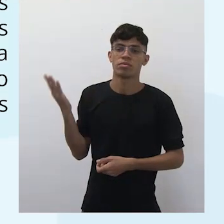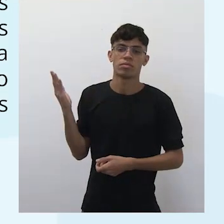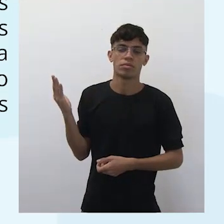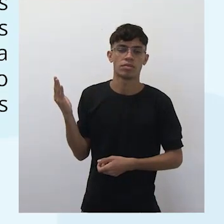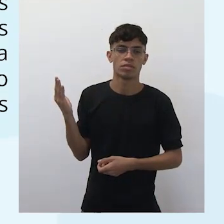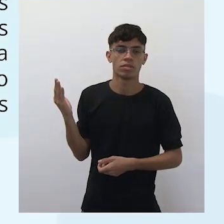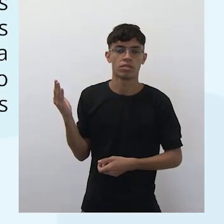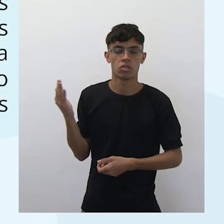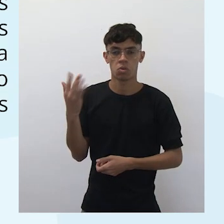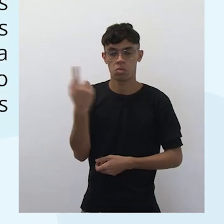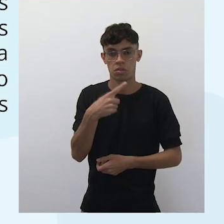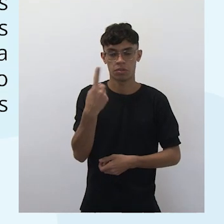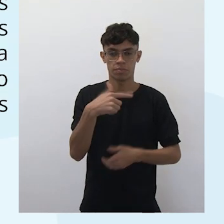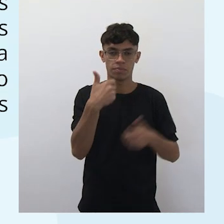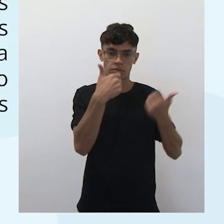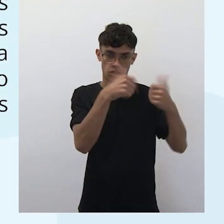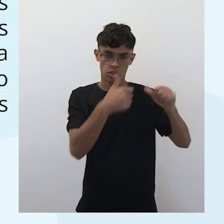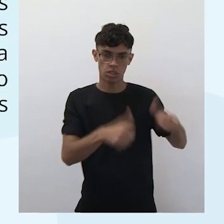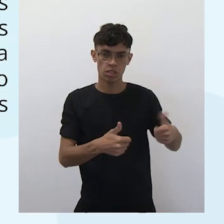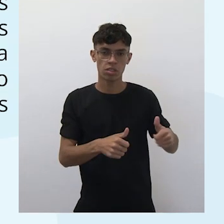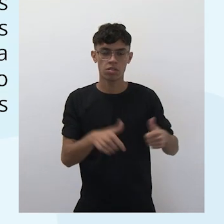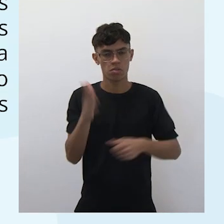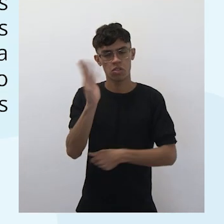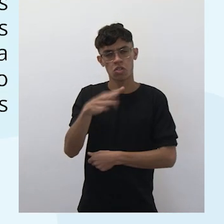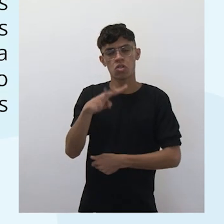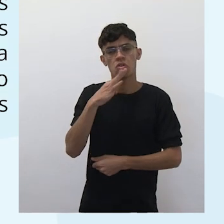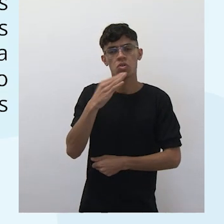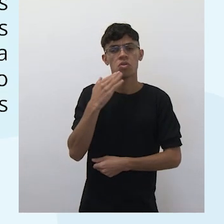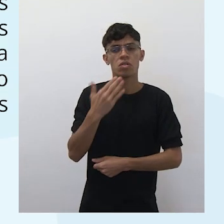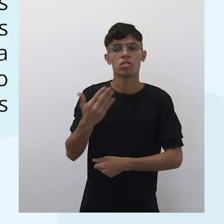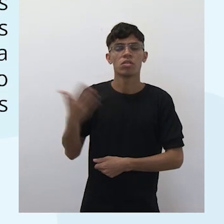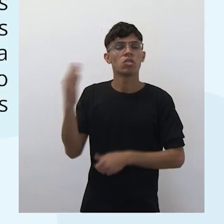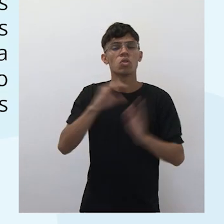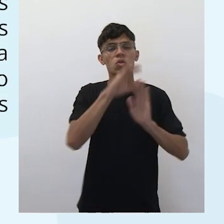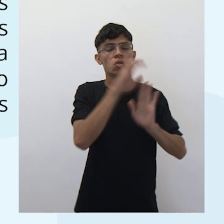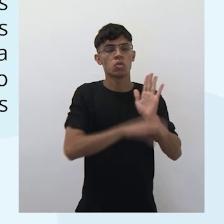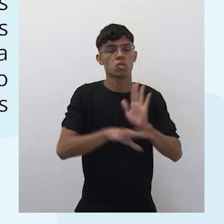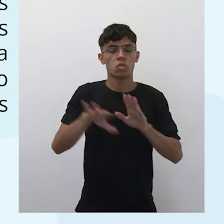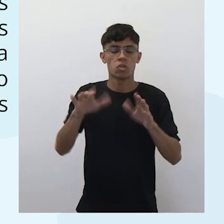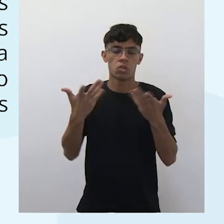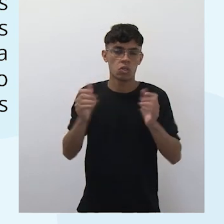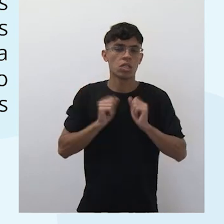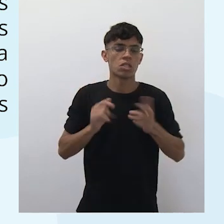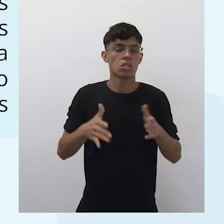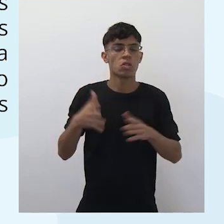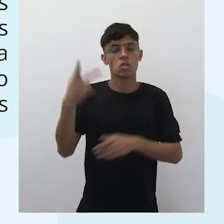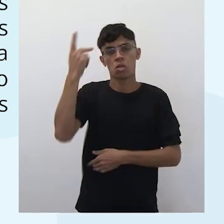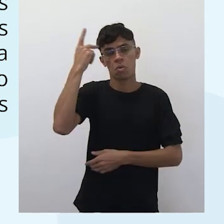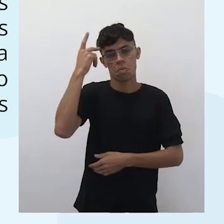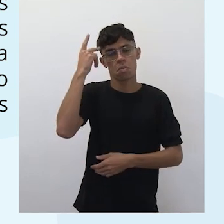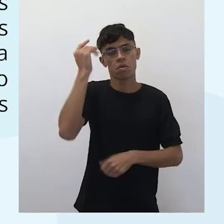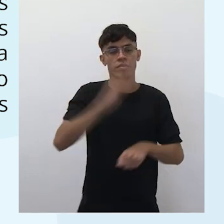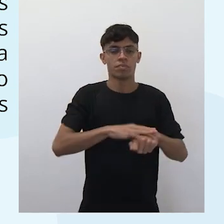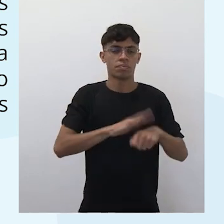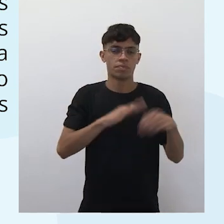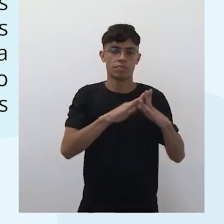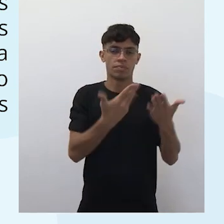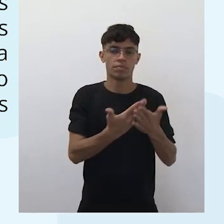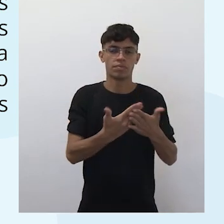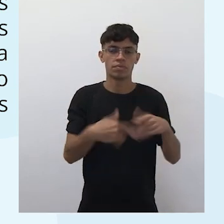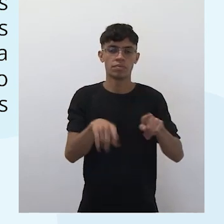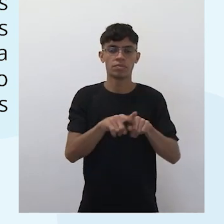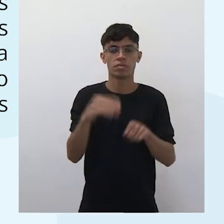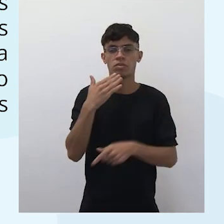aí a primeira parte, que é a análise, que vocês de praxe já conhecem, né, do currículo em ação São Paulo Faz Escola. Aí nós temos a questão do